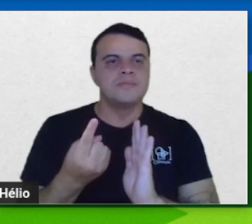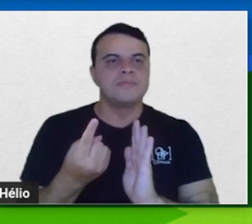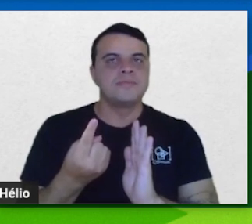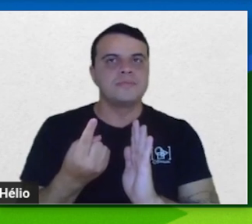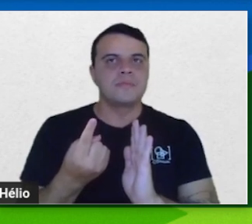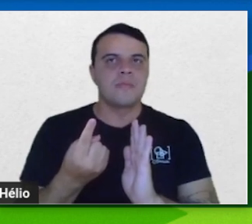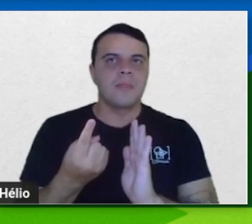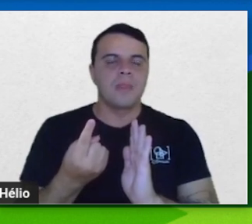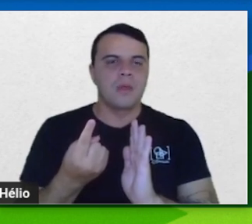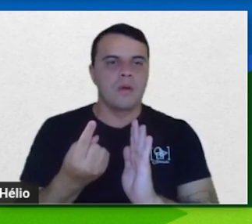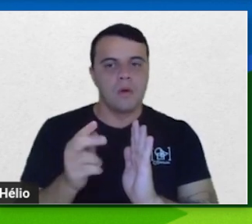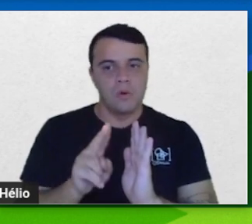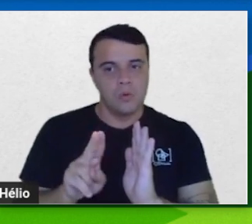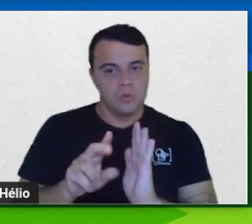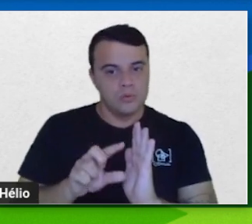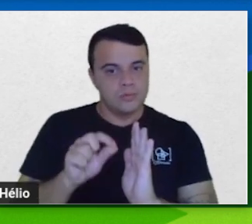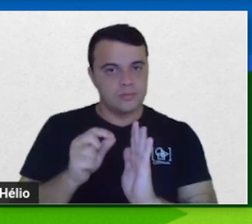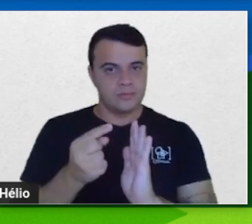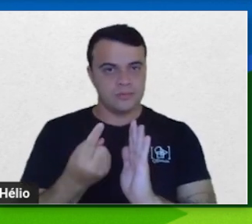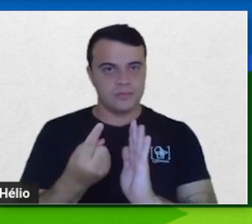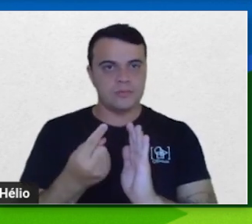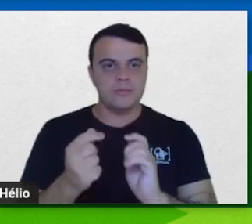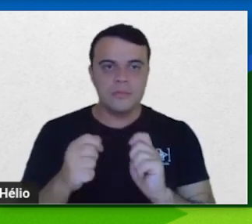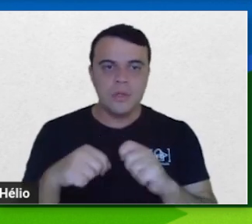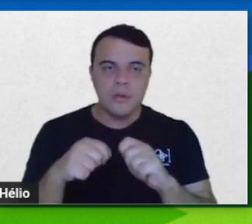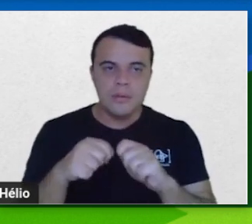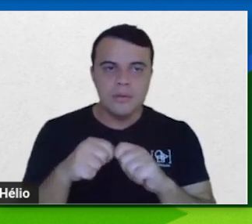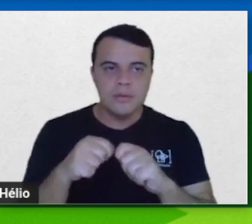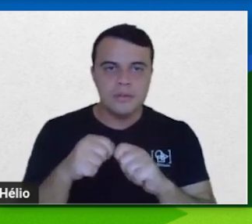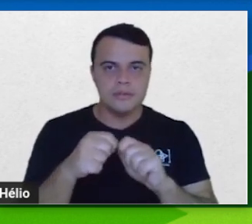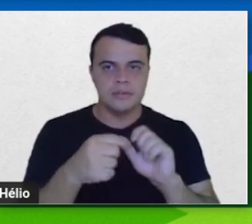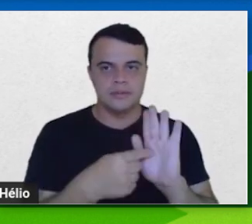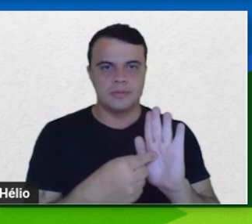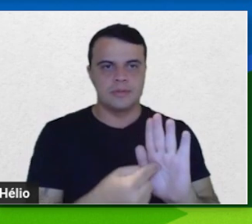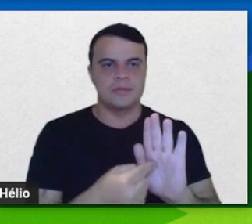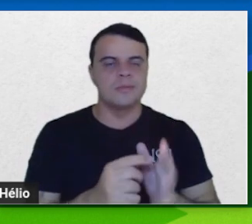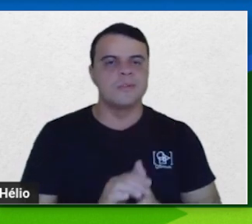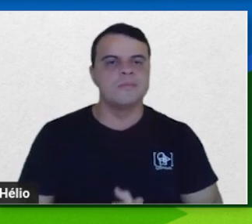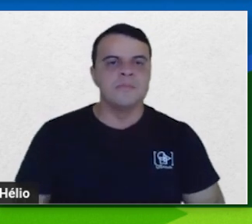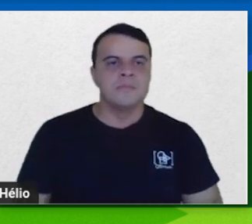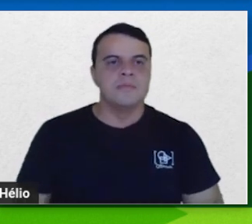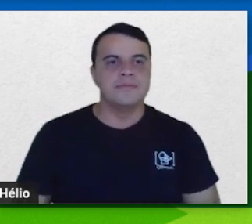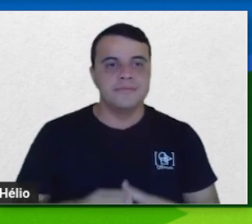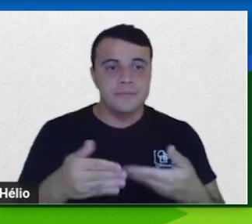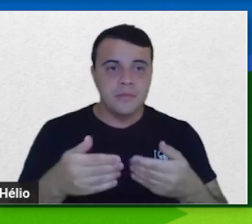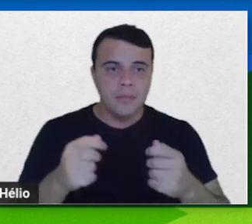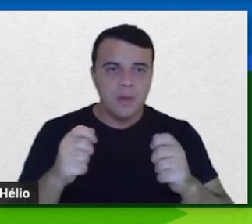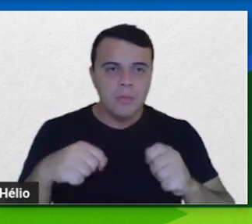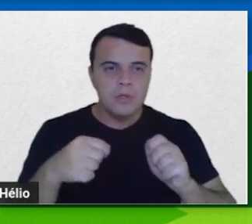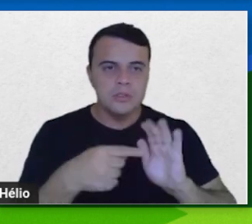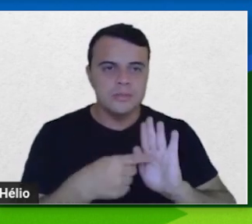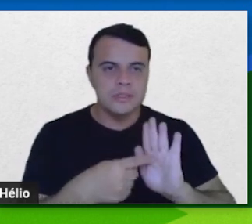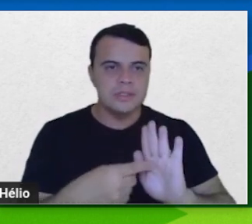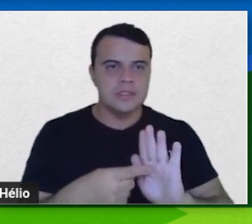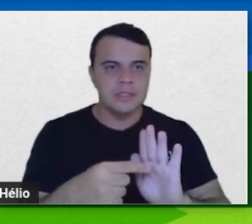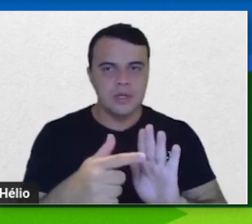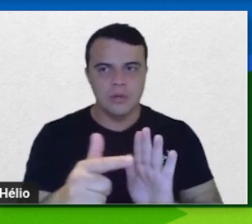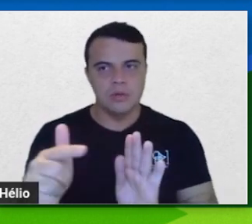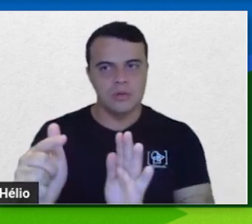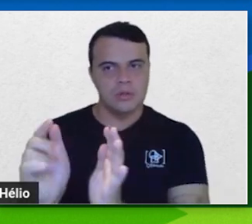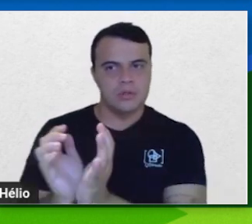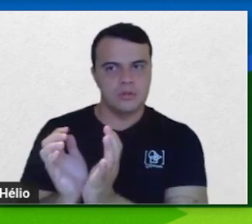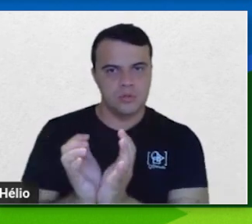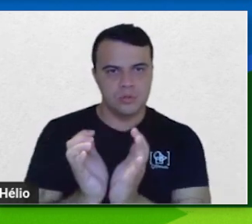das opções para ser apresentadas. Então, eles podem apresentar para o resto da turma